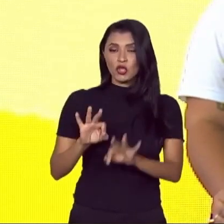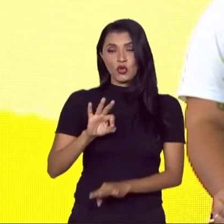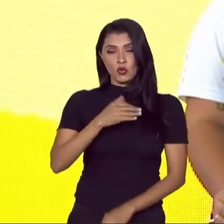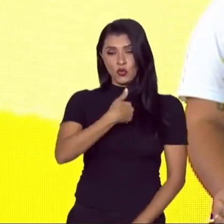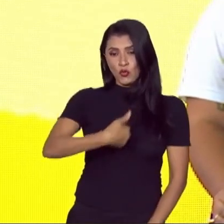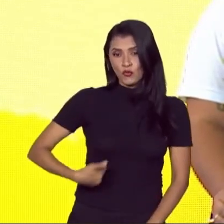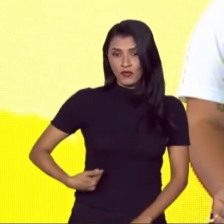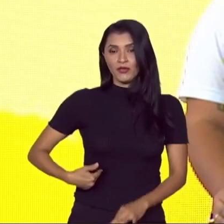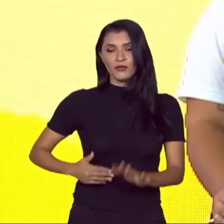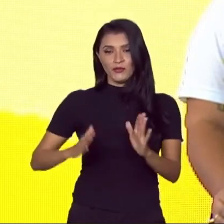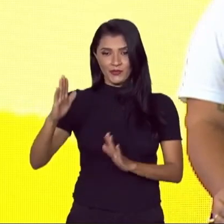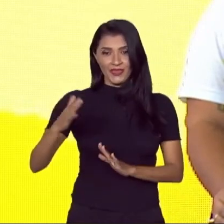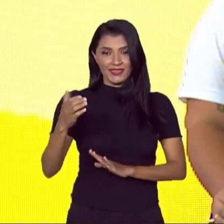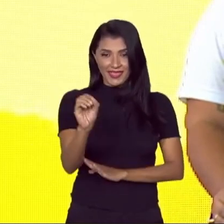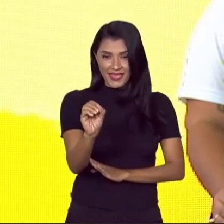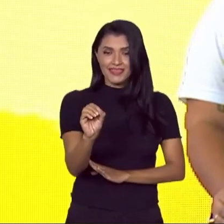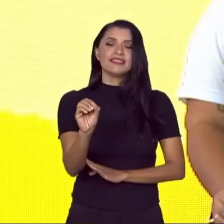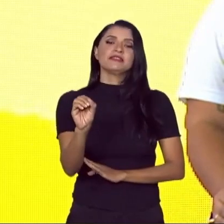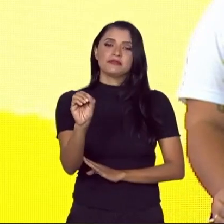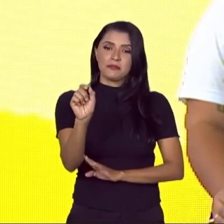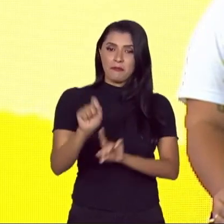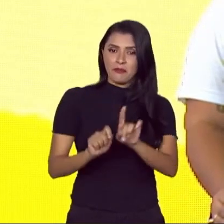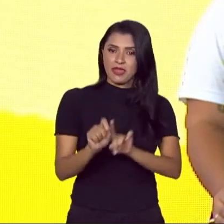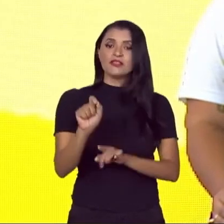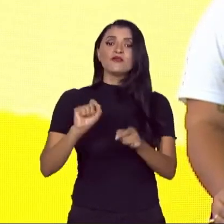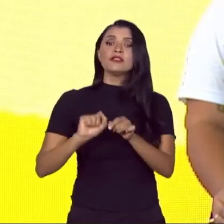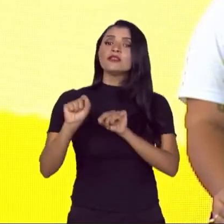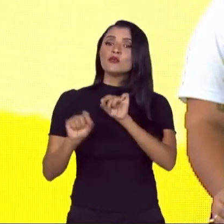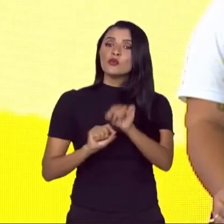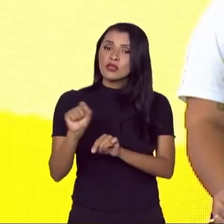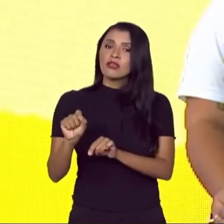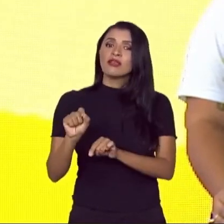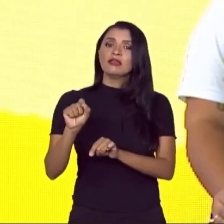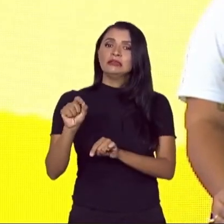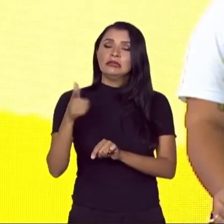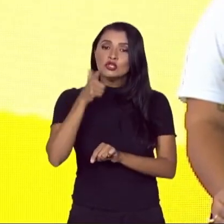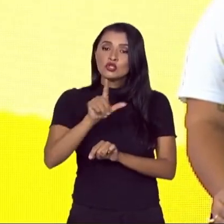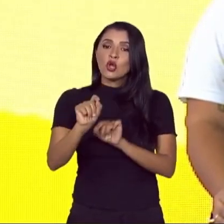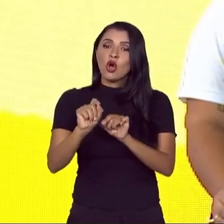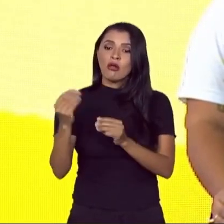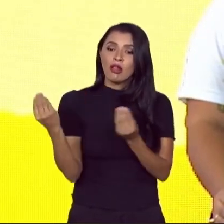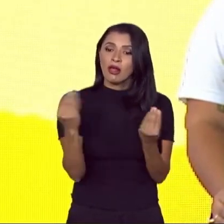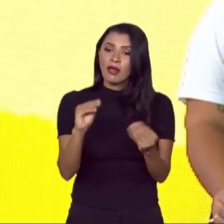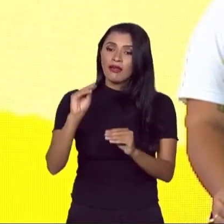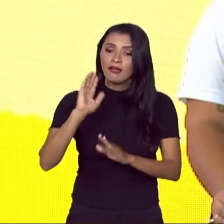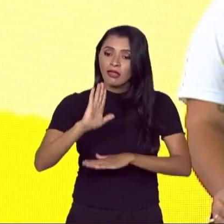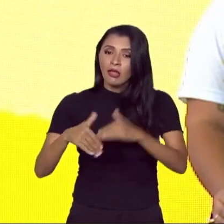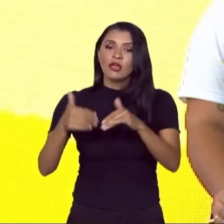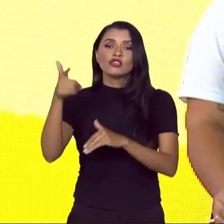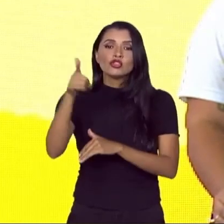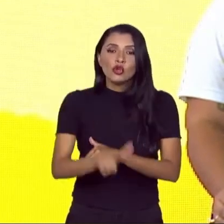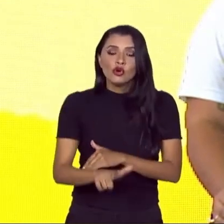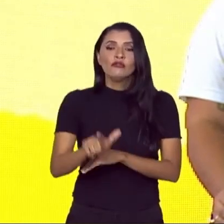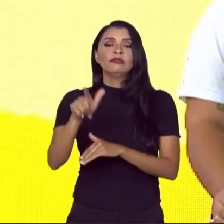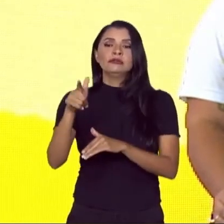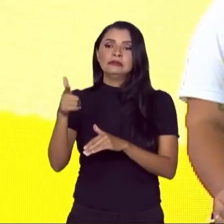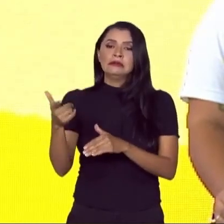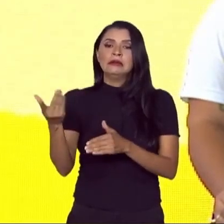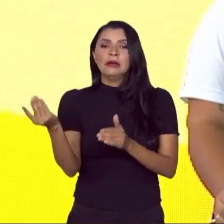não fizemos outra coisa a não ser reconstruir, a não